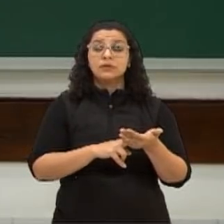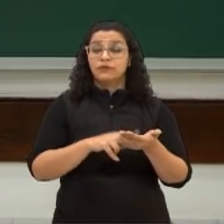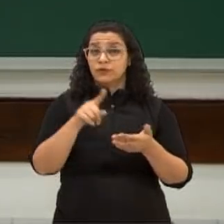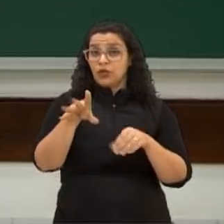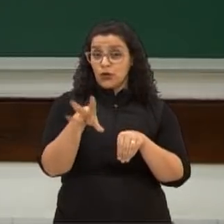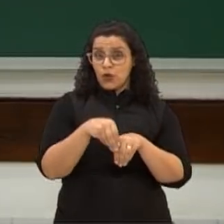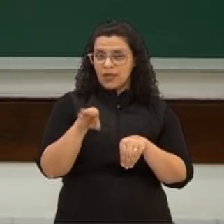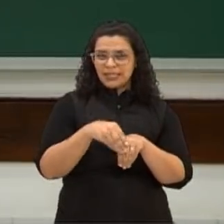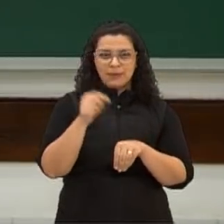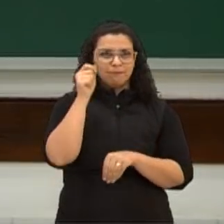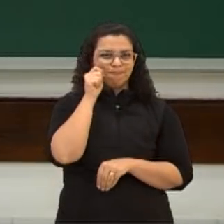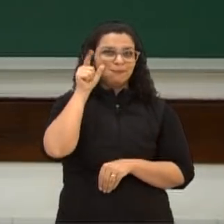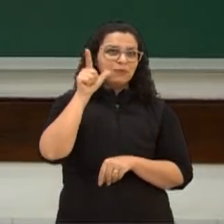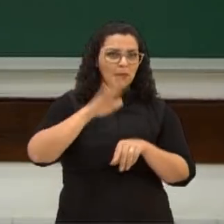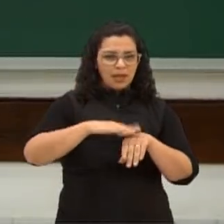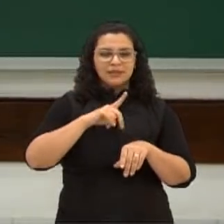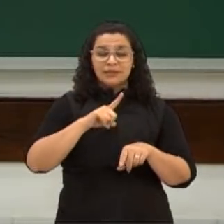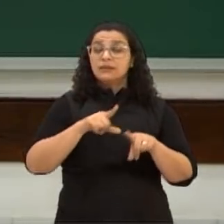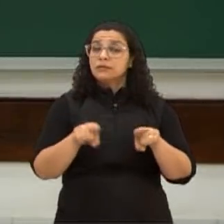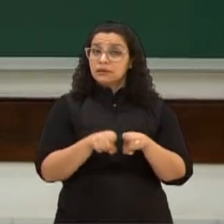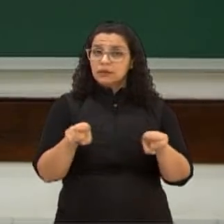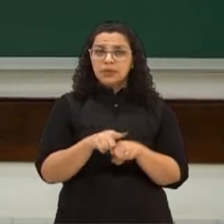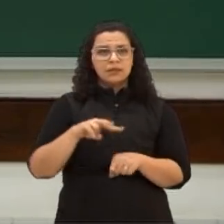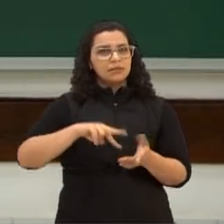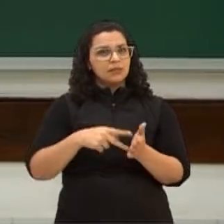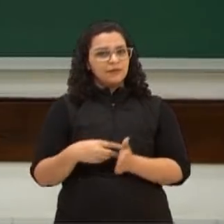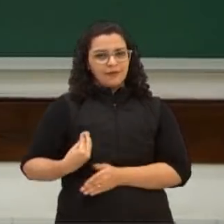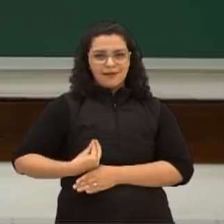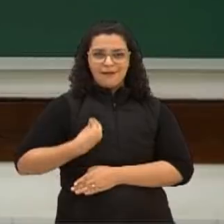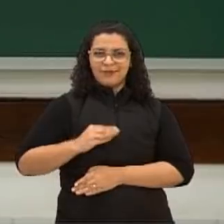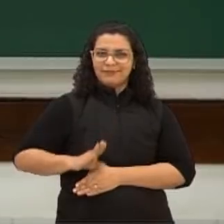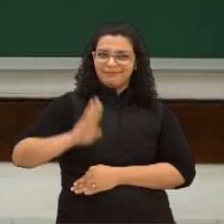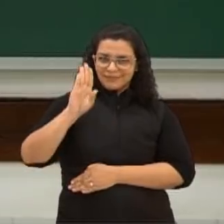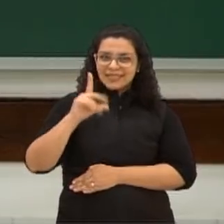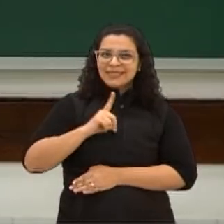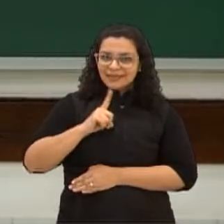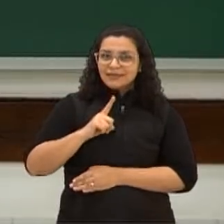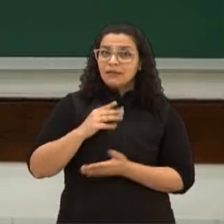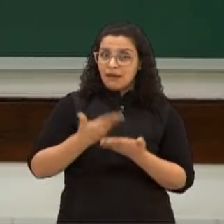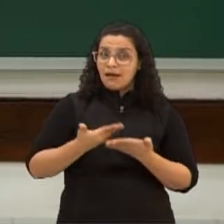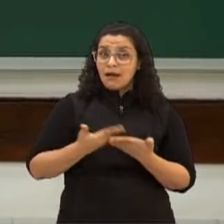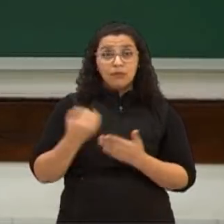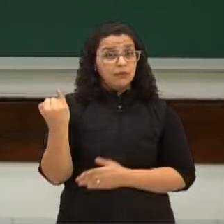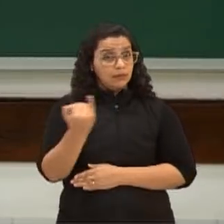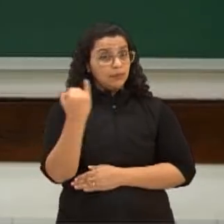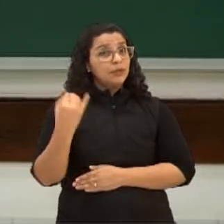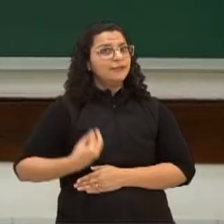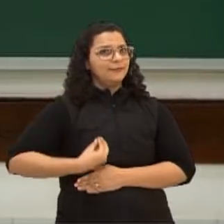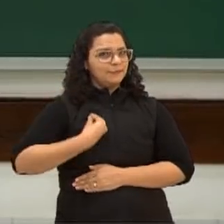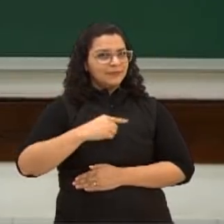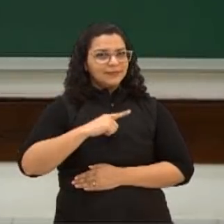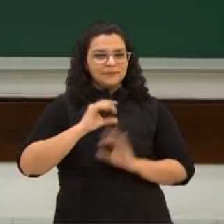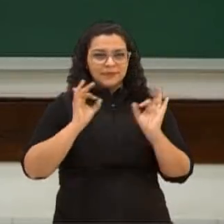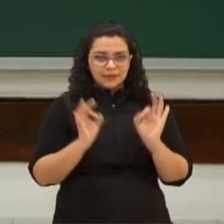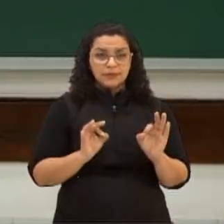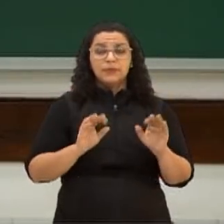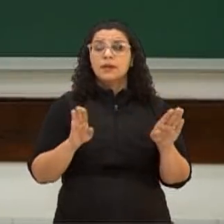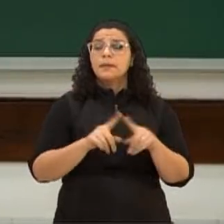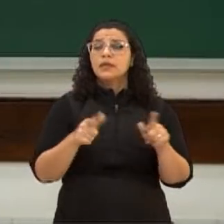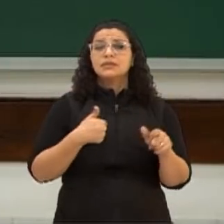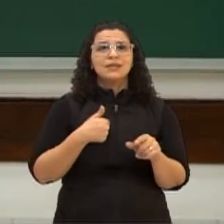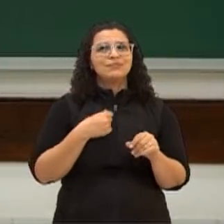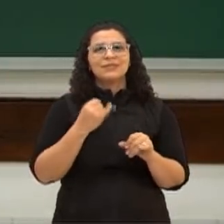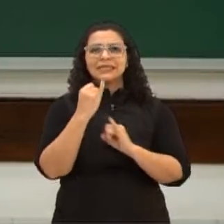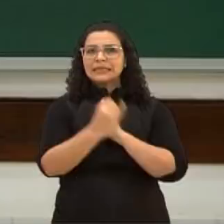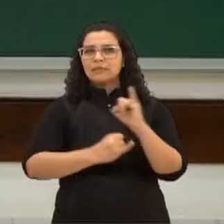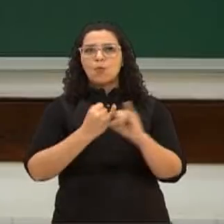de você adquirir mais conhecimento, você também garantir a sua presença. A presença é muito importante, ok? Mas se você